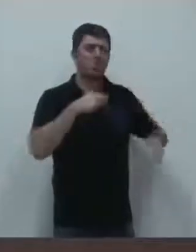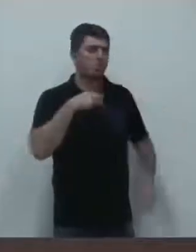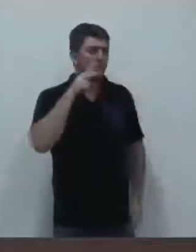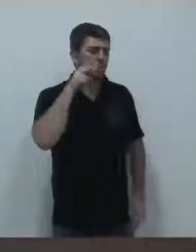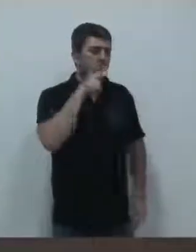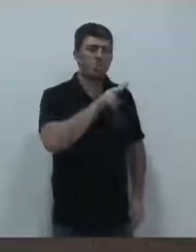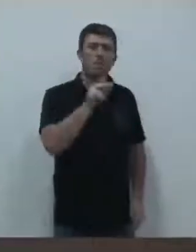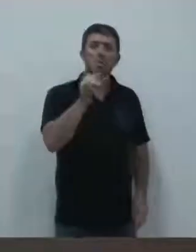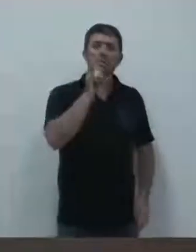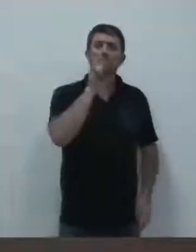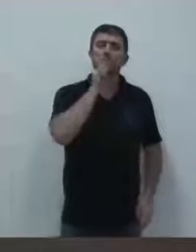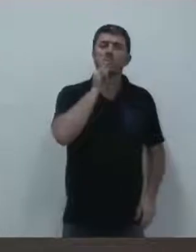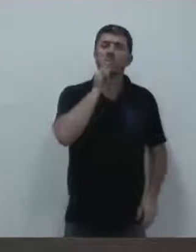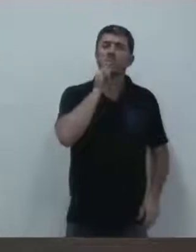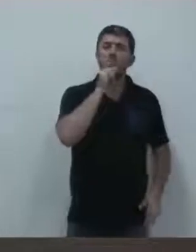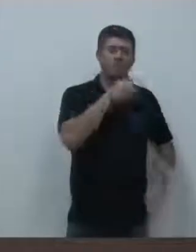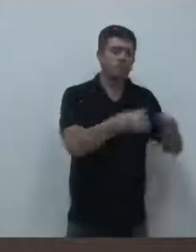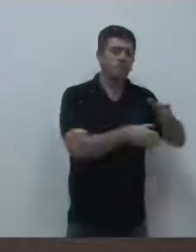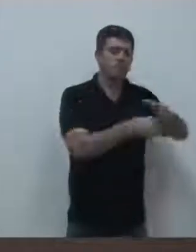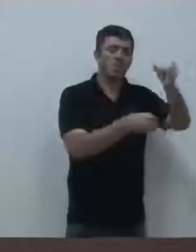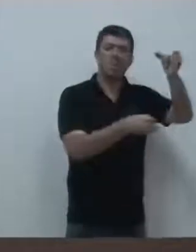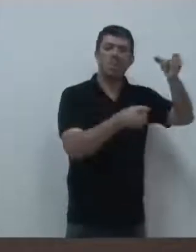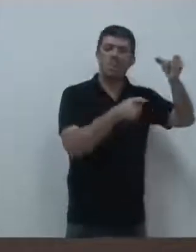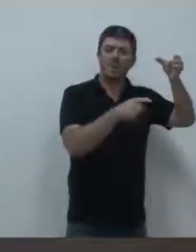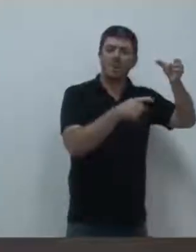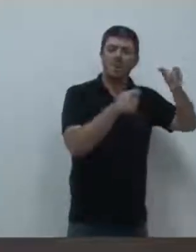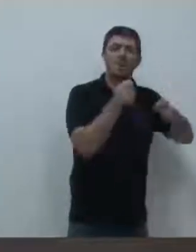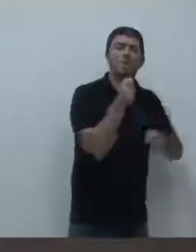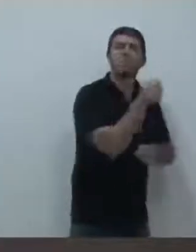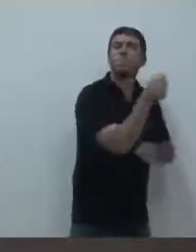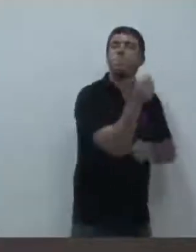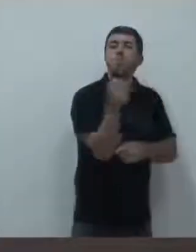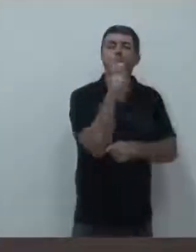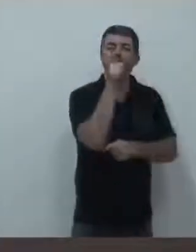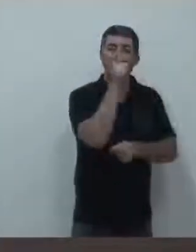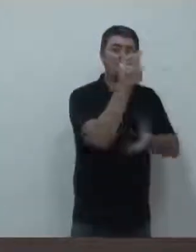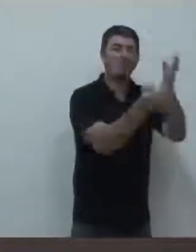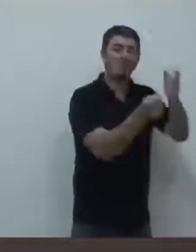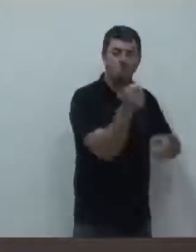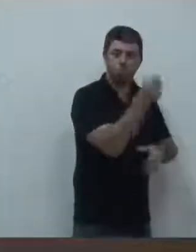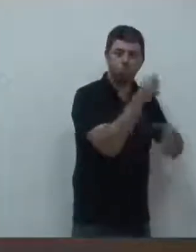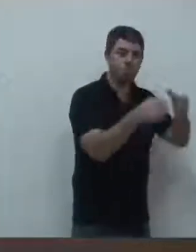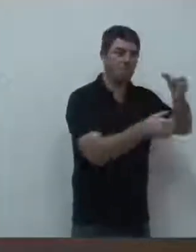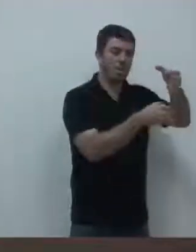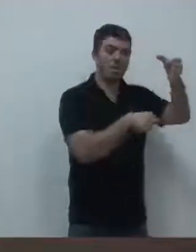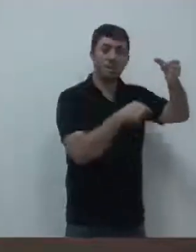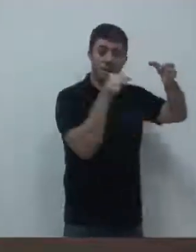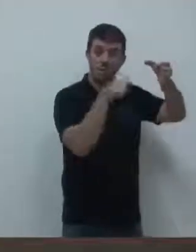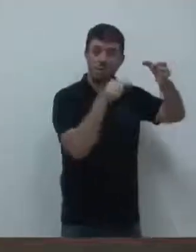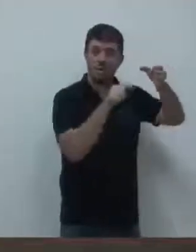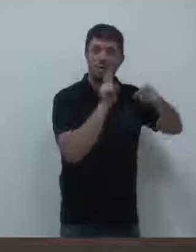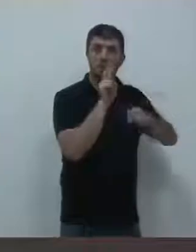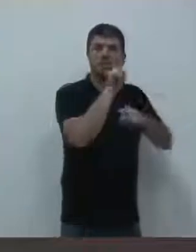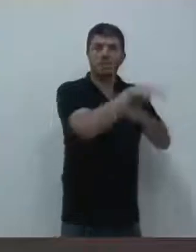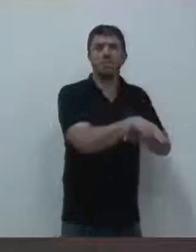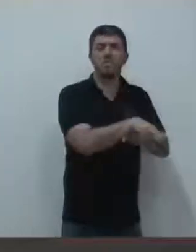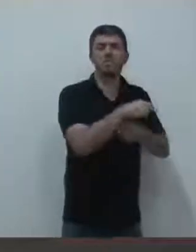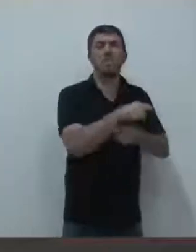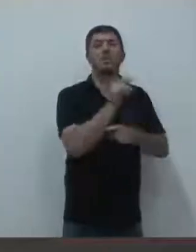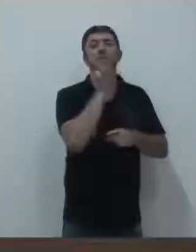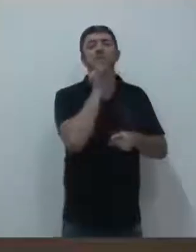aí você olha, opa, está vencido, só que você não registrou. Quando se propõe um controle interno, tem que ter pelo menos um único